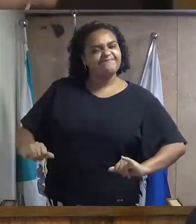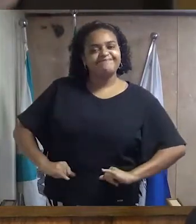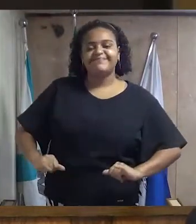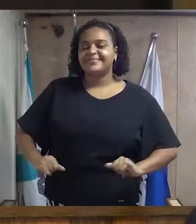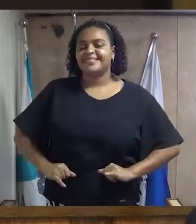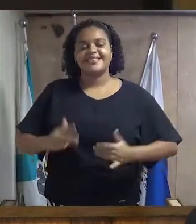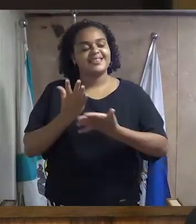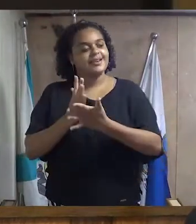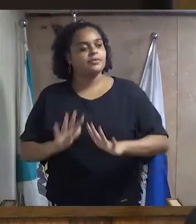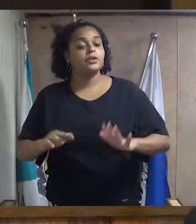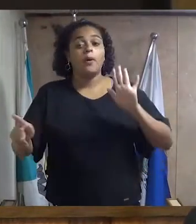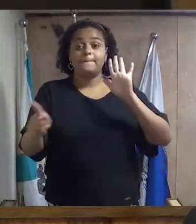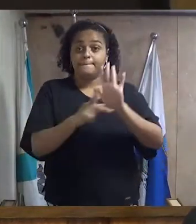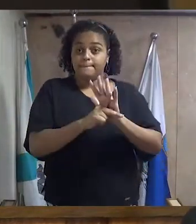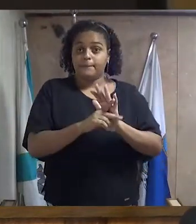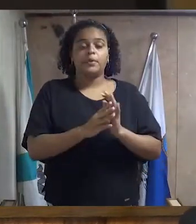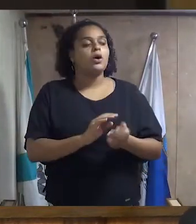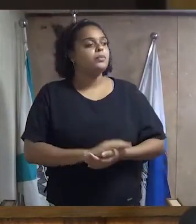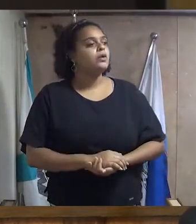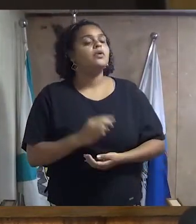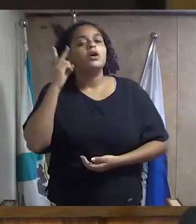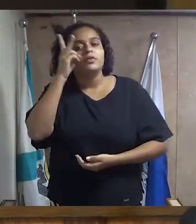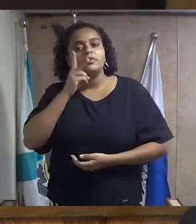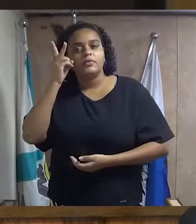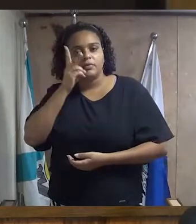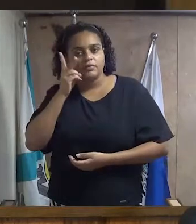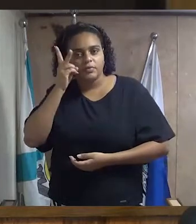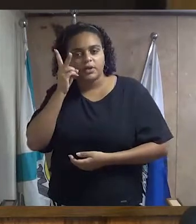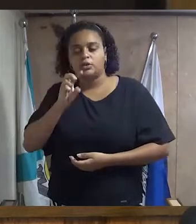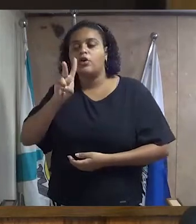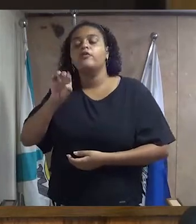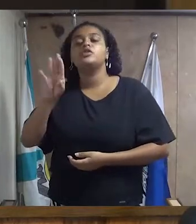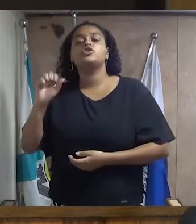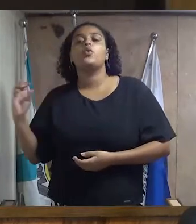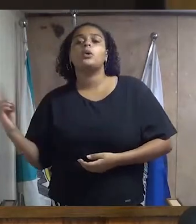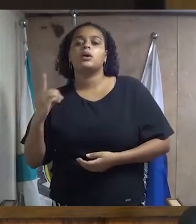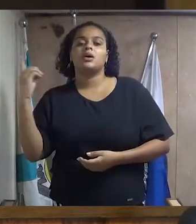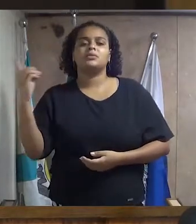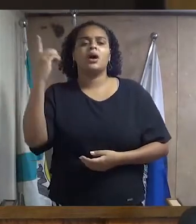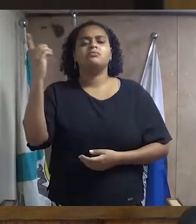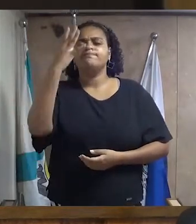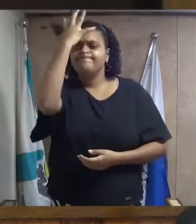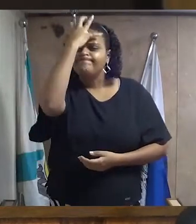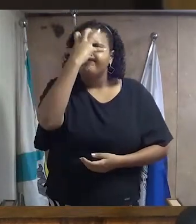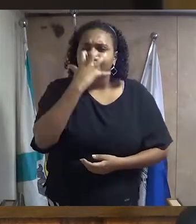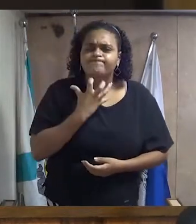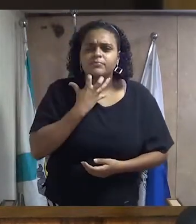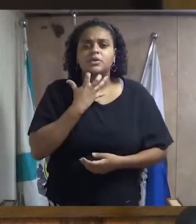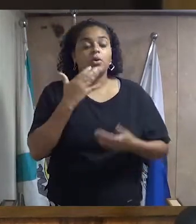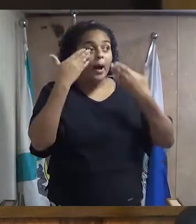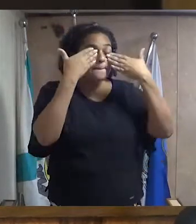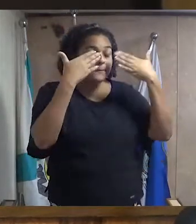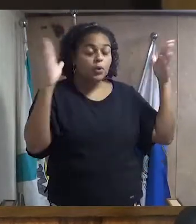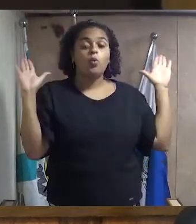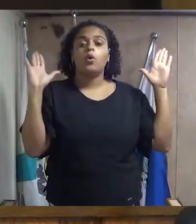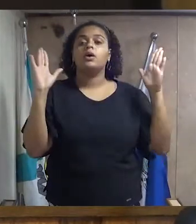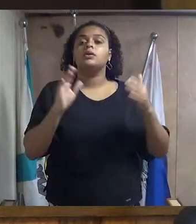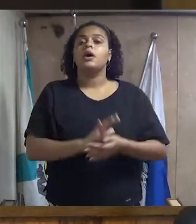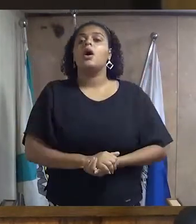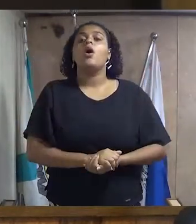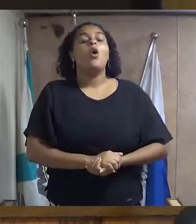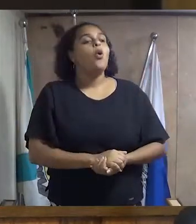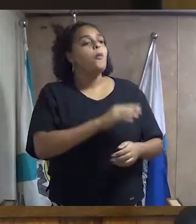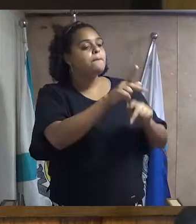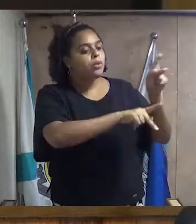município, como o próprio vereador Vitinho Grandão falou, gente, é muito sério. Se a gente não abrir o olho, o povo vai ficar do